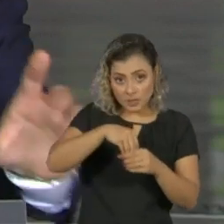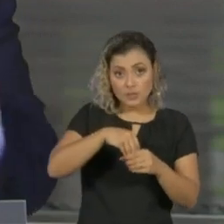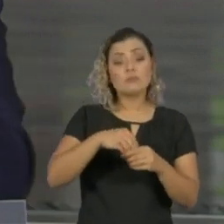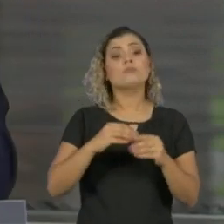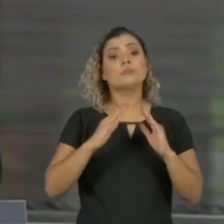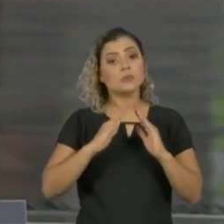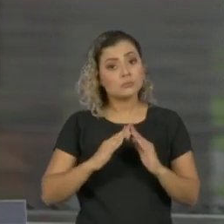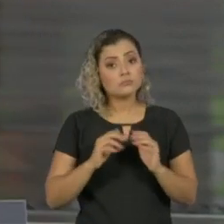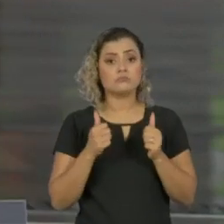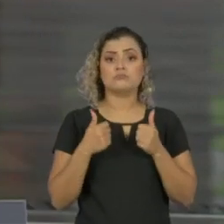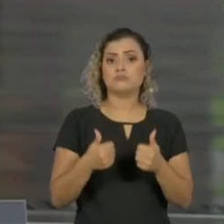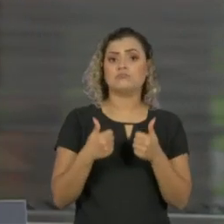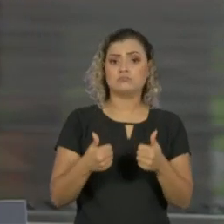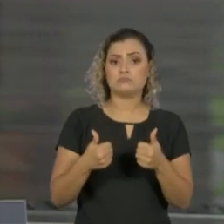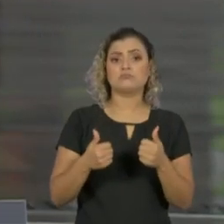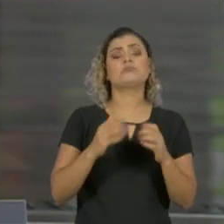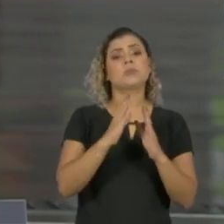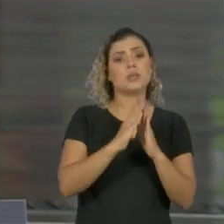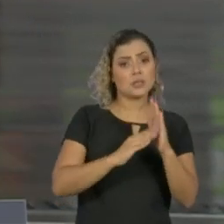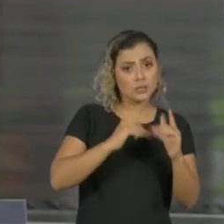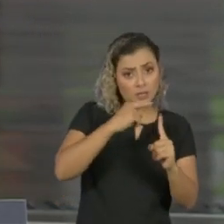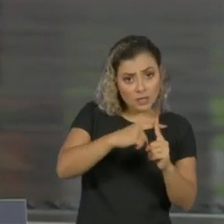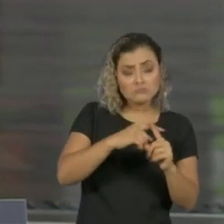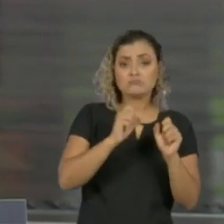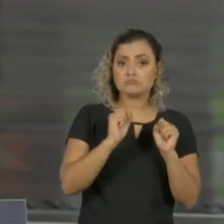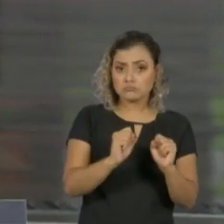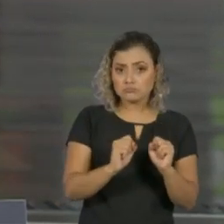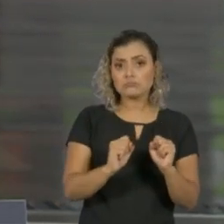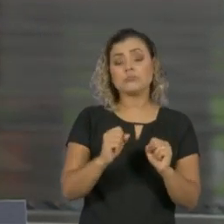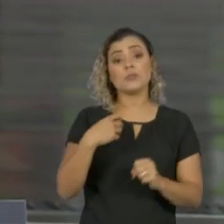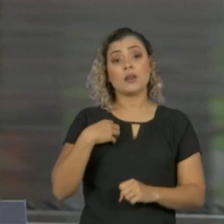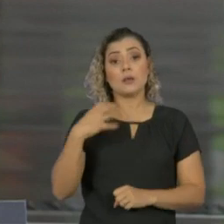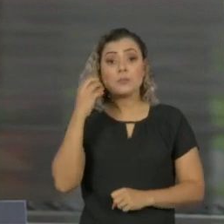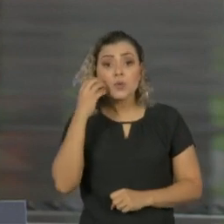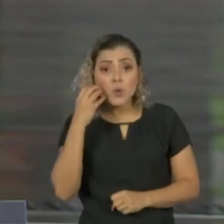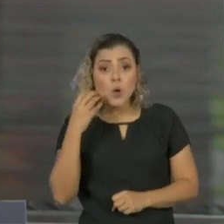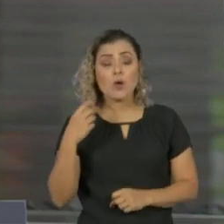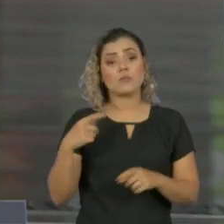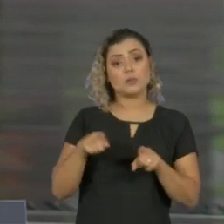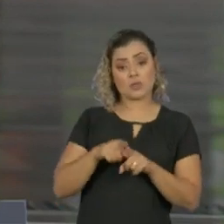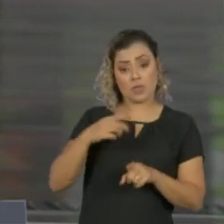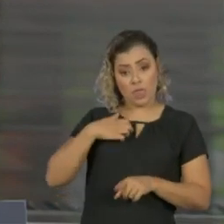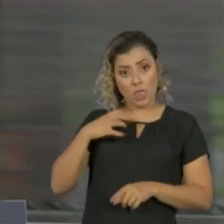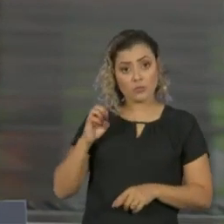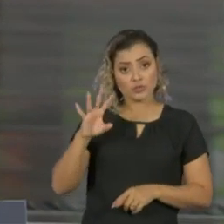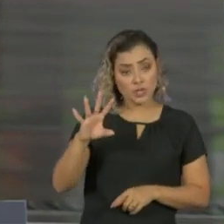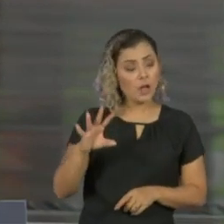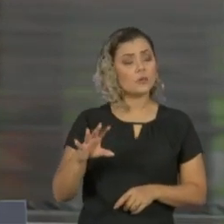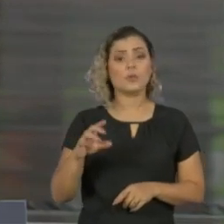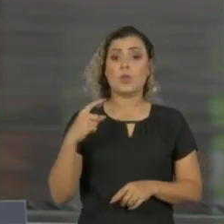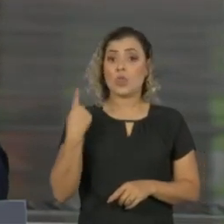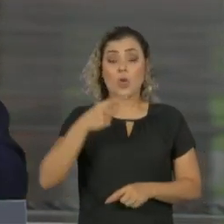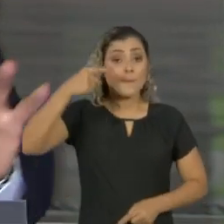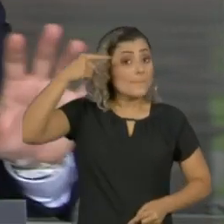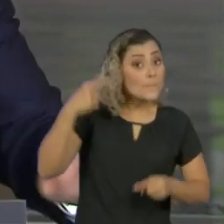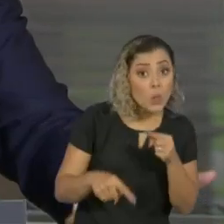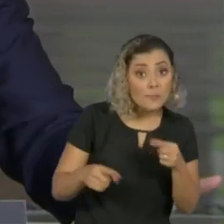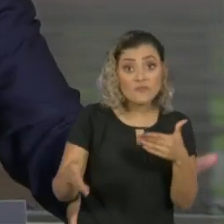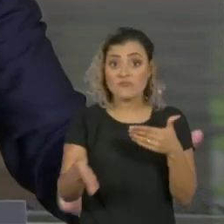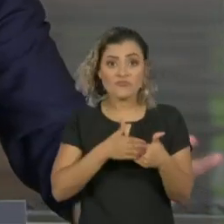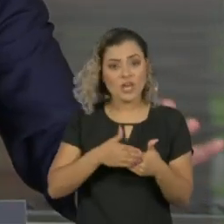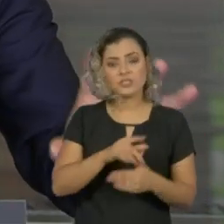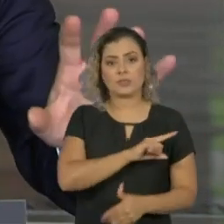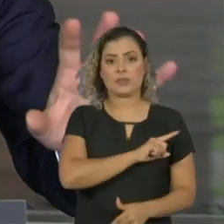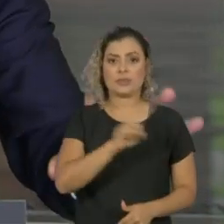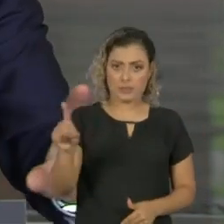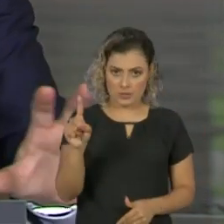é aceitável. Nós não estamos determinando, nem Bruno Covas na Prefeitura de São Paulo, nem nós, a nível do Estado, o fechamento